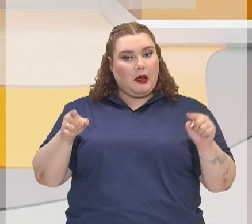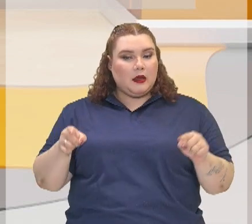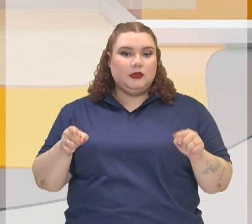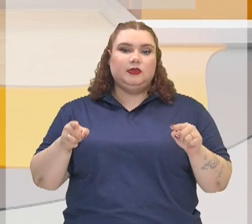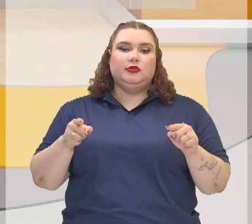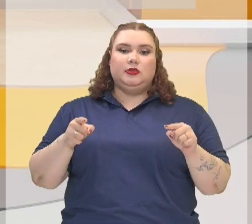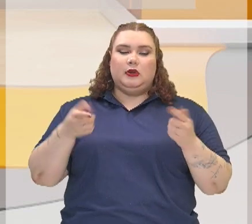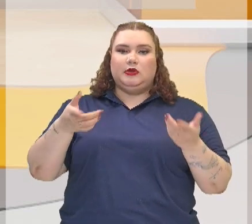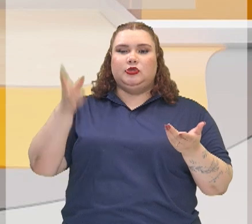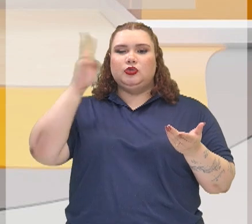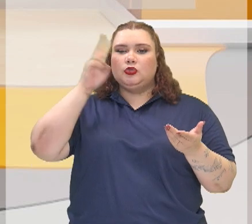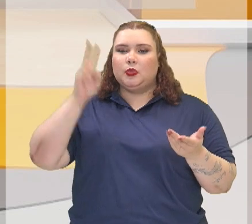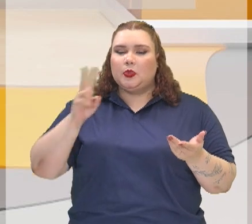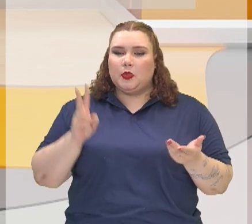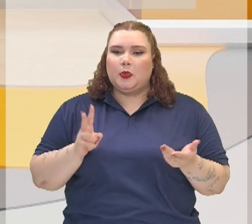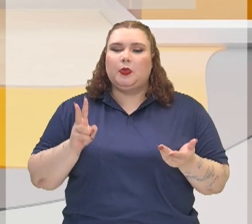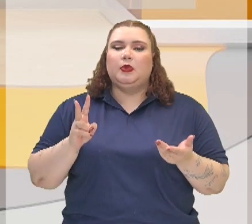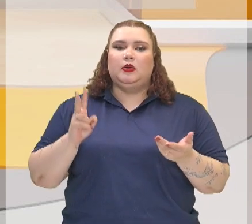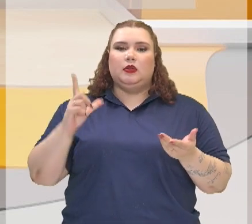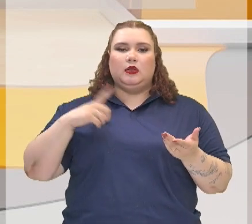história